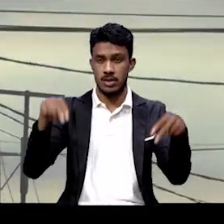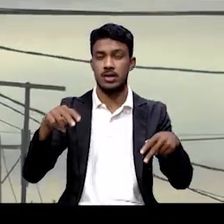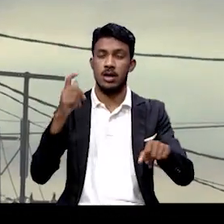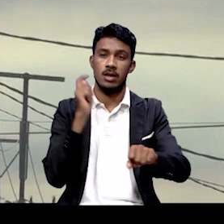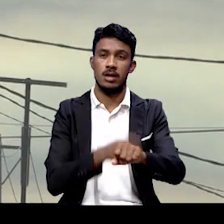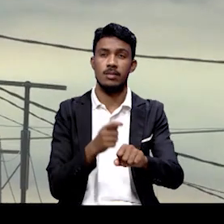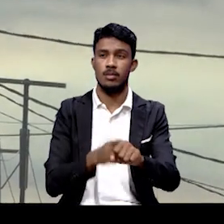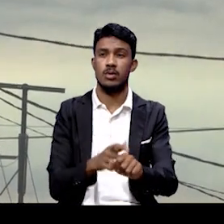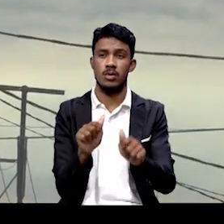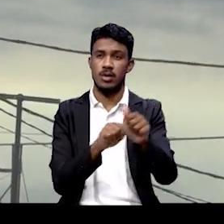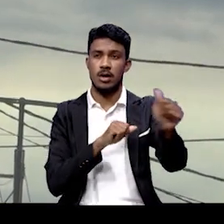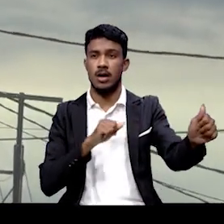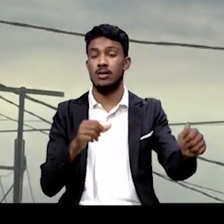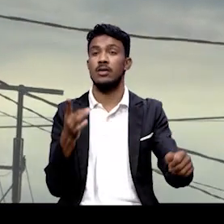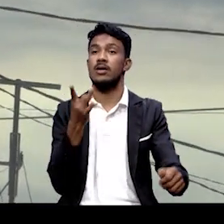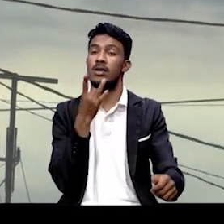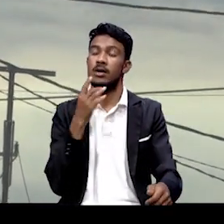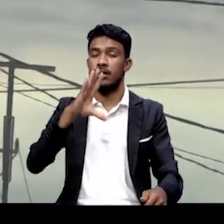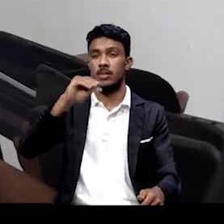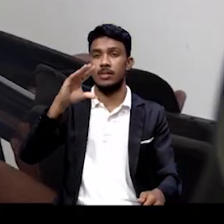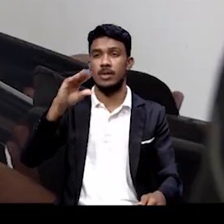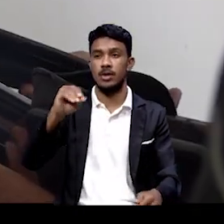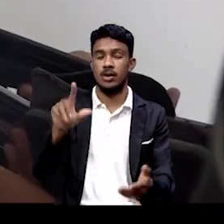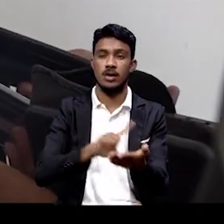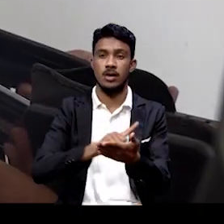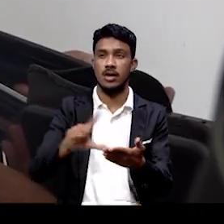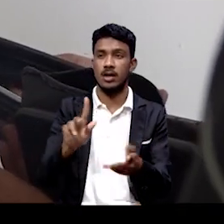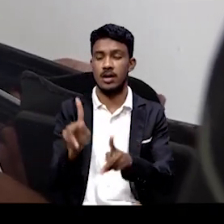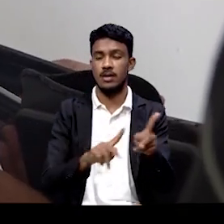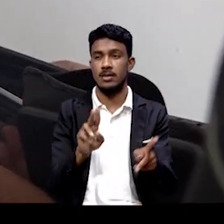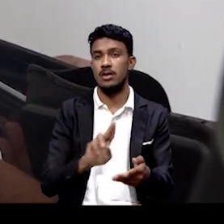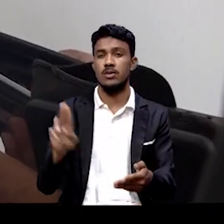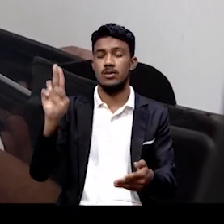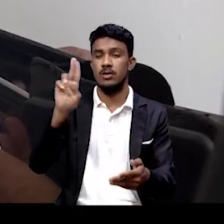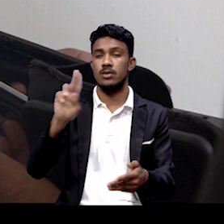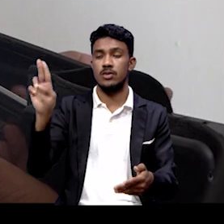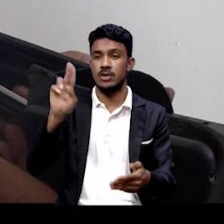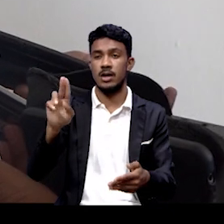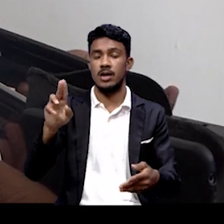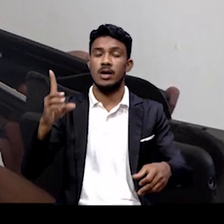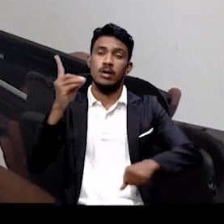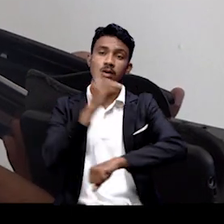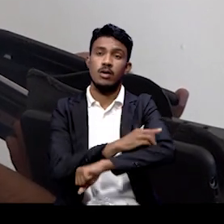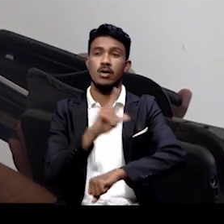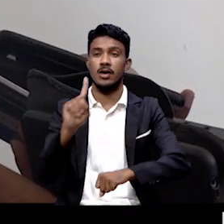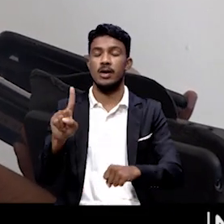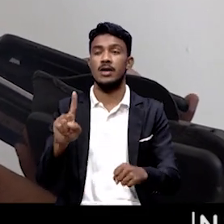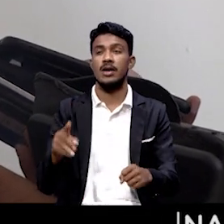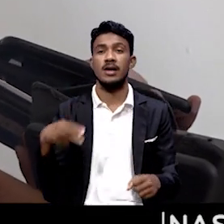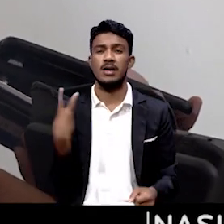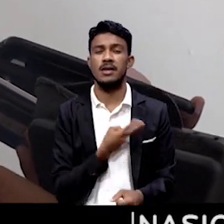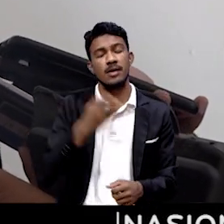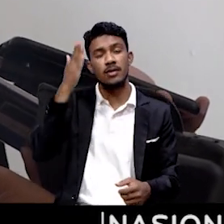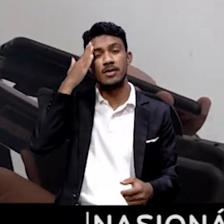ahe agora lina ne ema uza hela se ita hamate mak lorong tomak saida ita imagina saida mak acontece ba